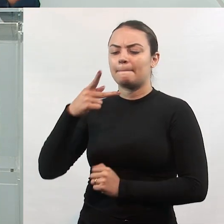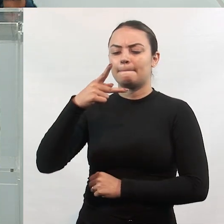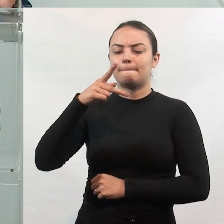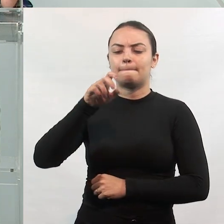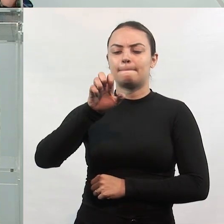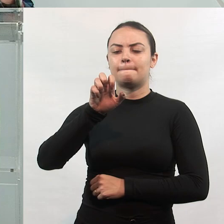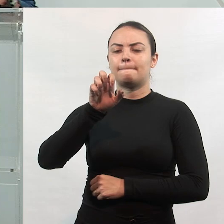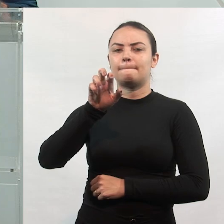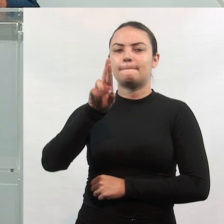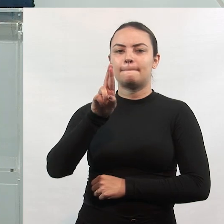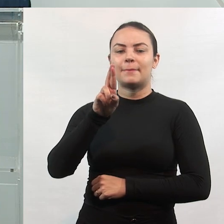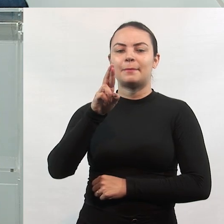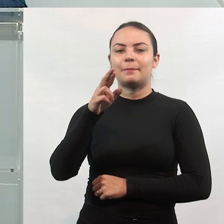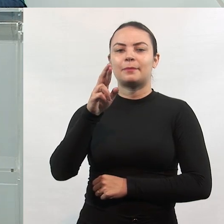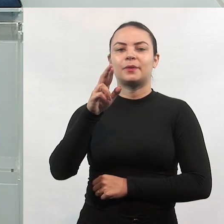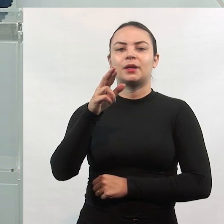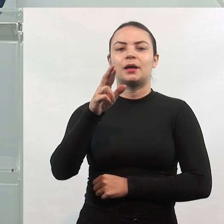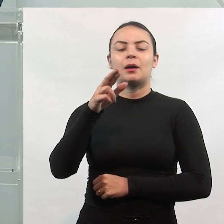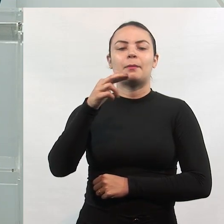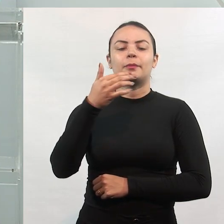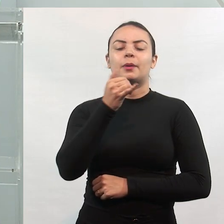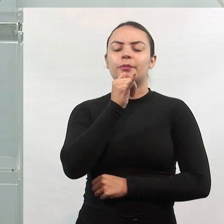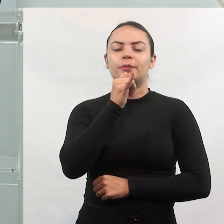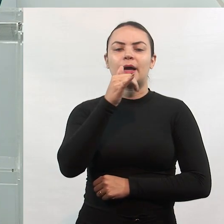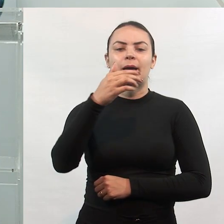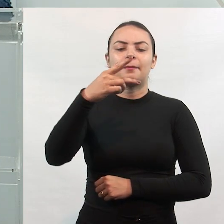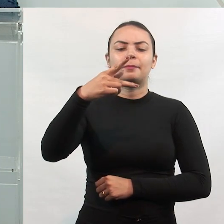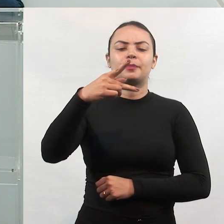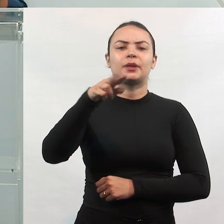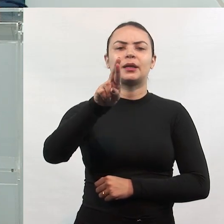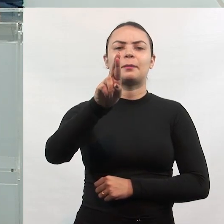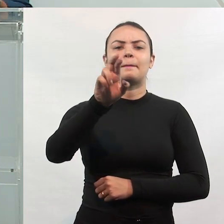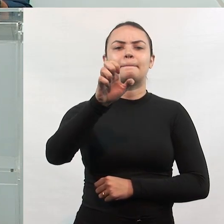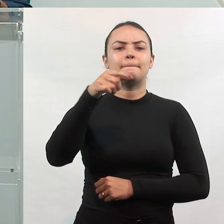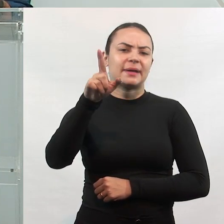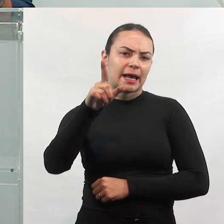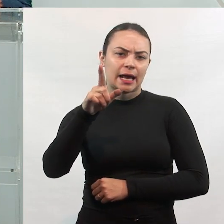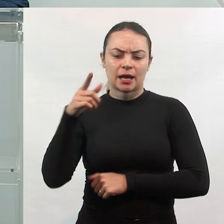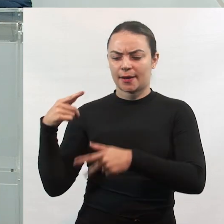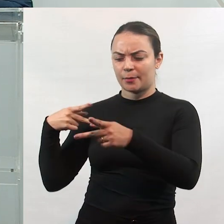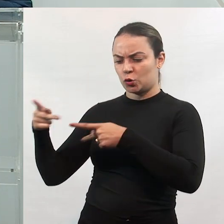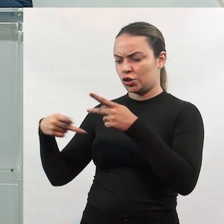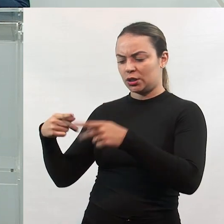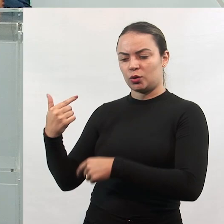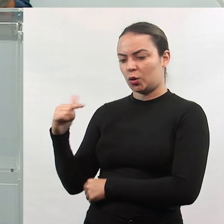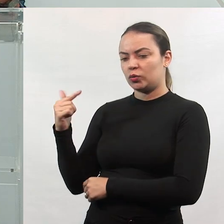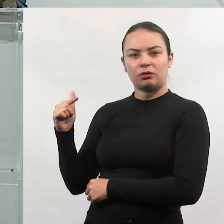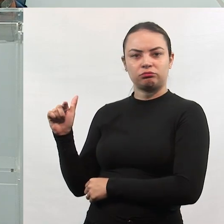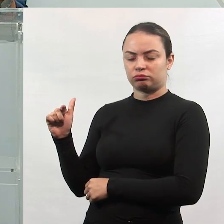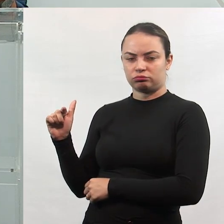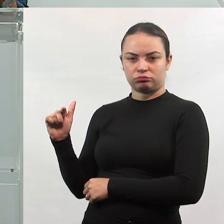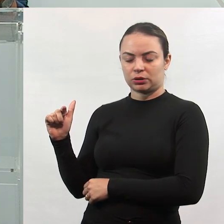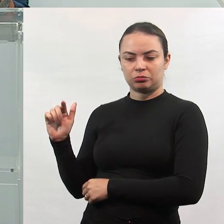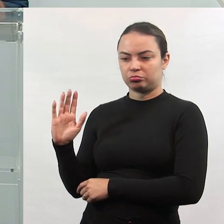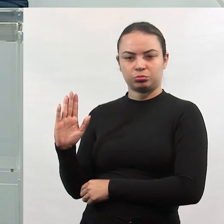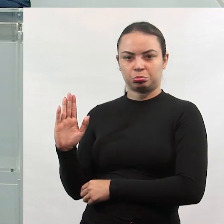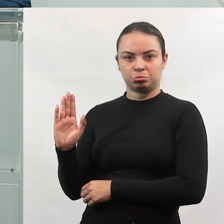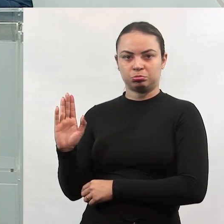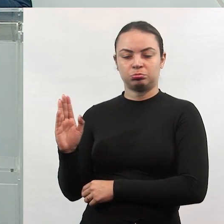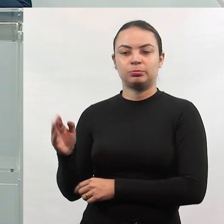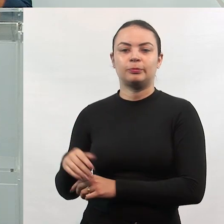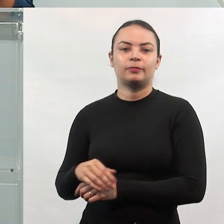tem um projeto, depois a pesquisa e depois o relatório. Né? Da mesma forma, a gente não faz um artigo.